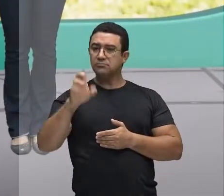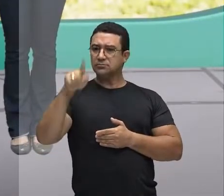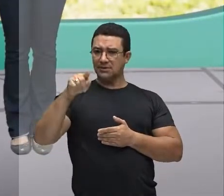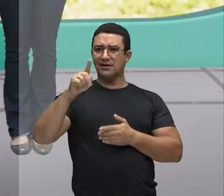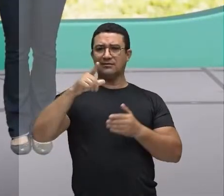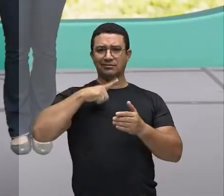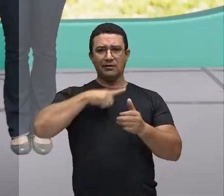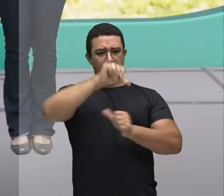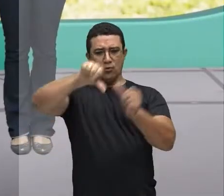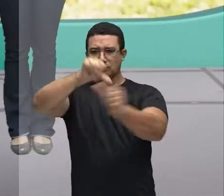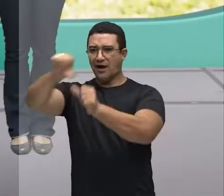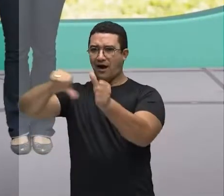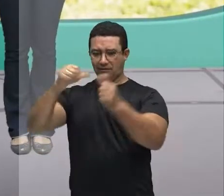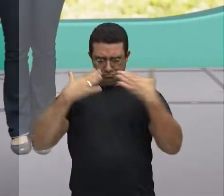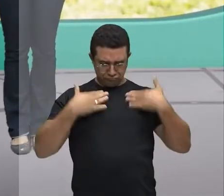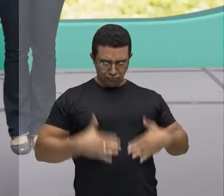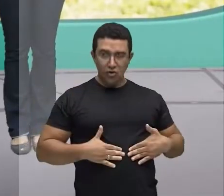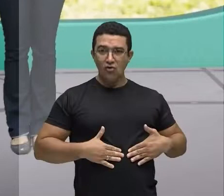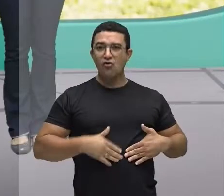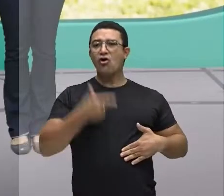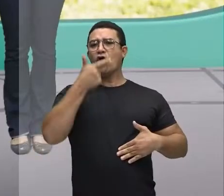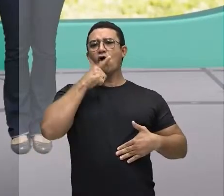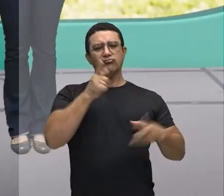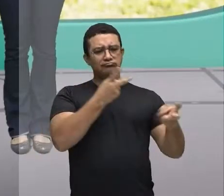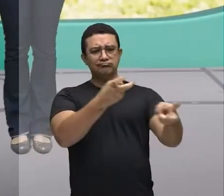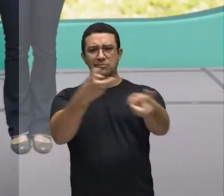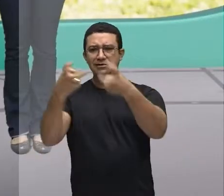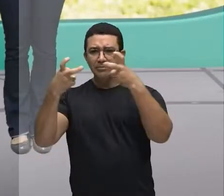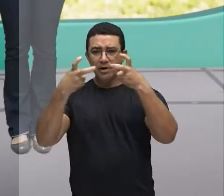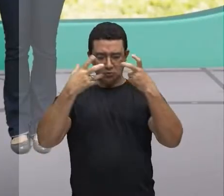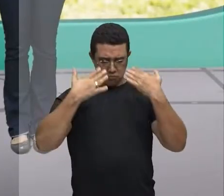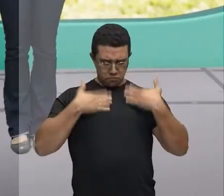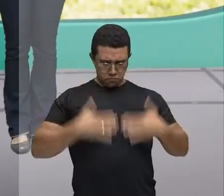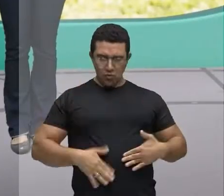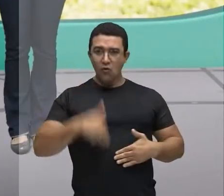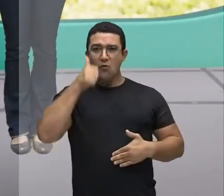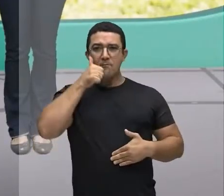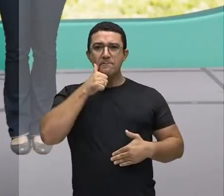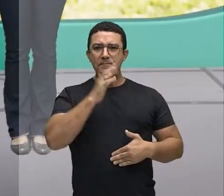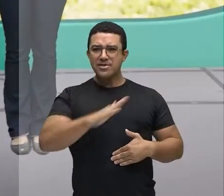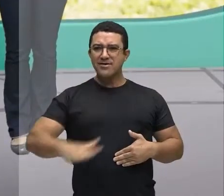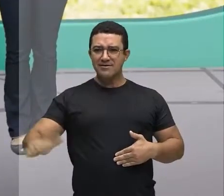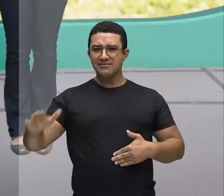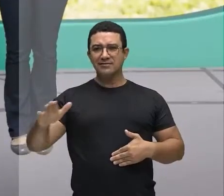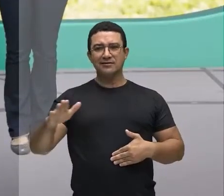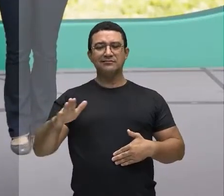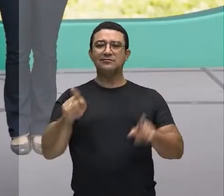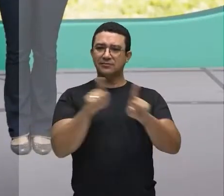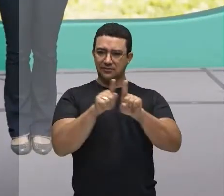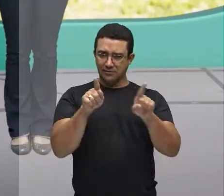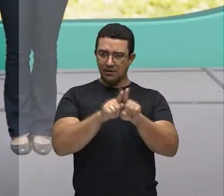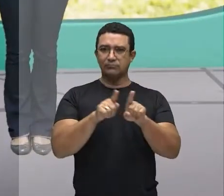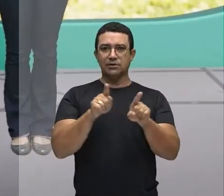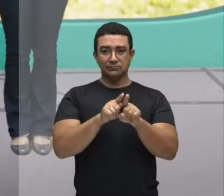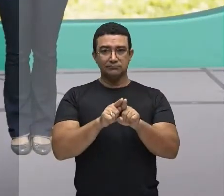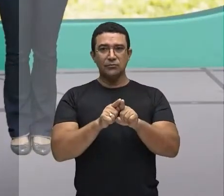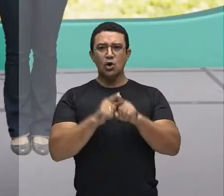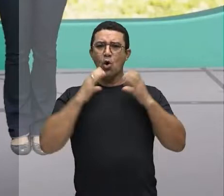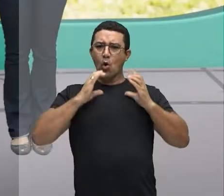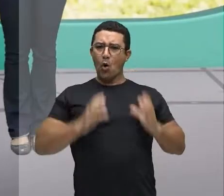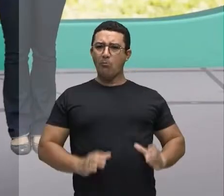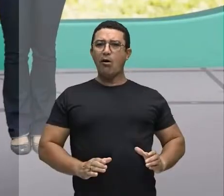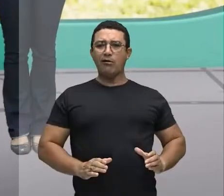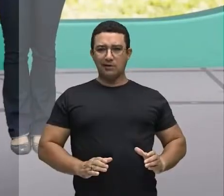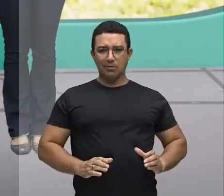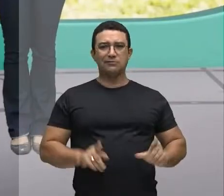gente consegue enxergar mudanças no corpo da menina, mas também a gente consegue ver mudanças comportamentais.